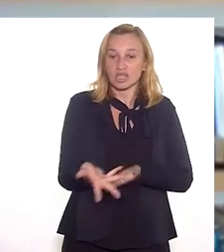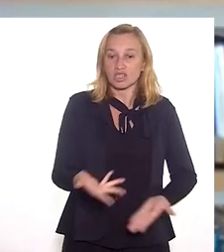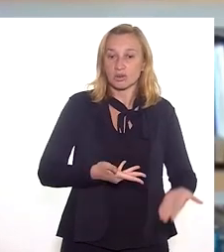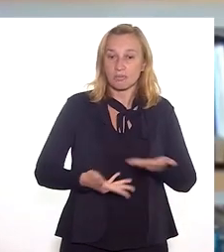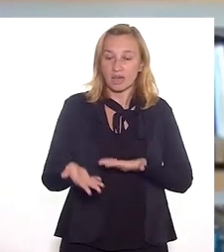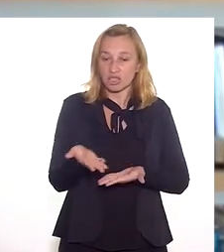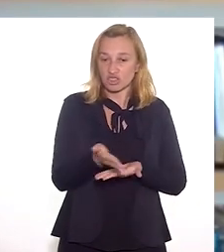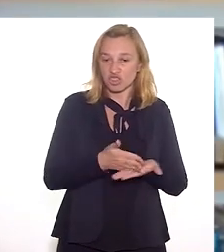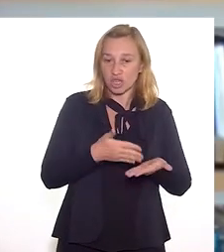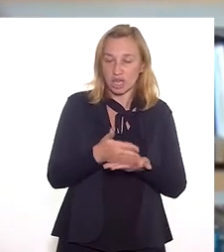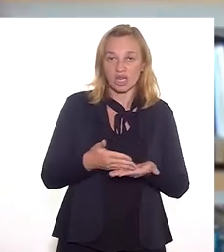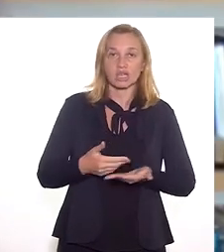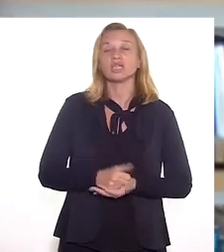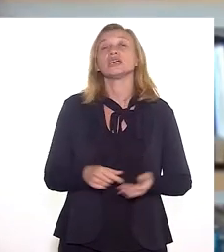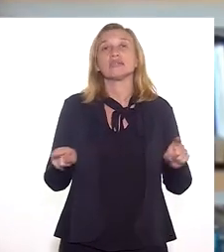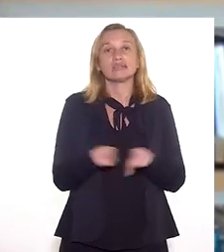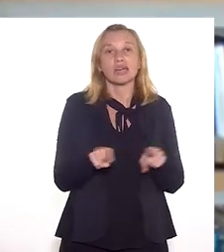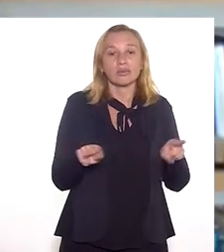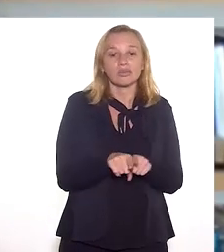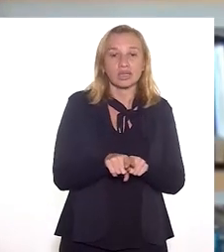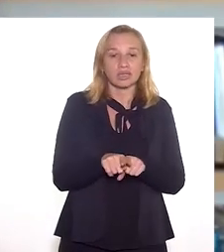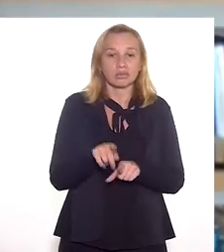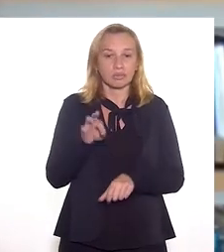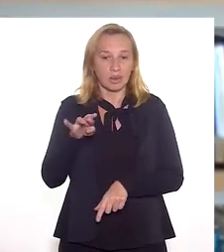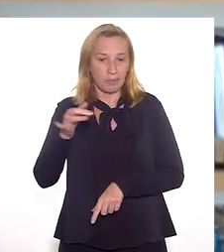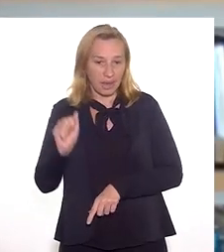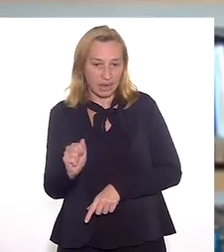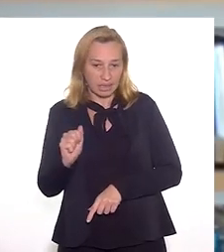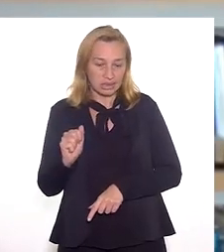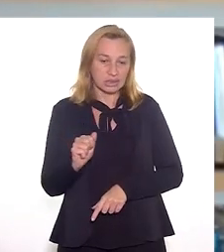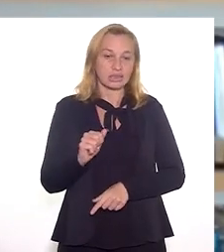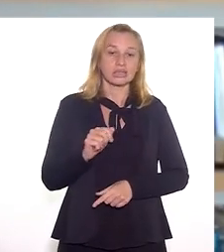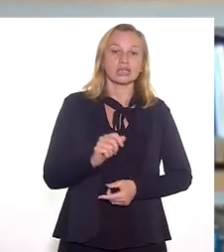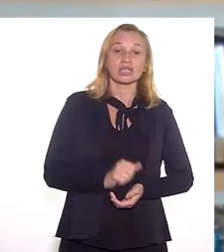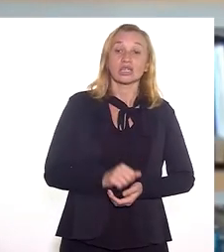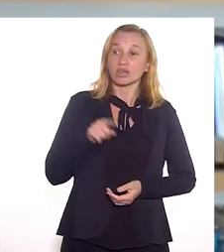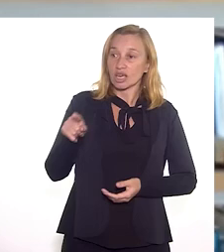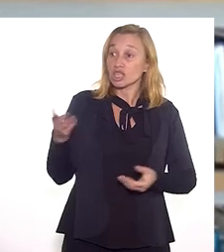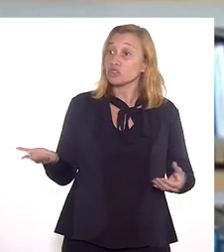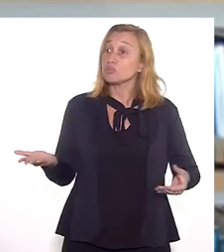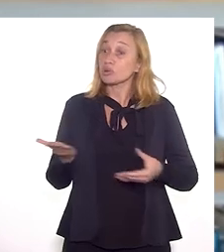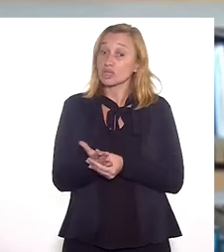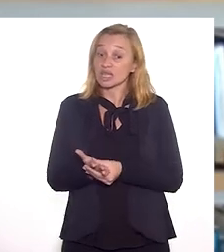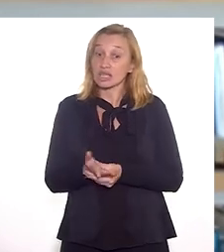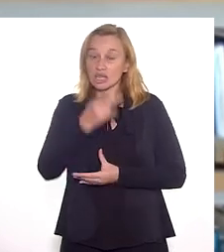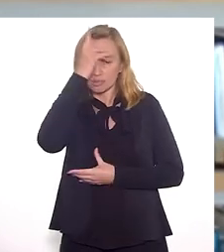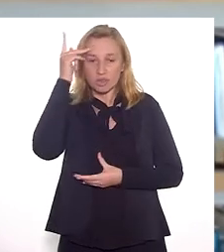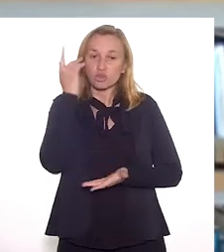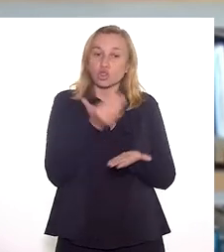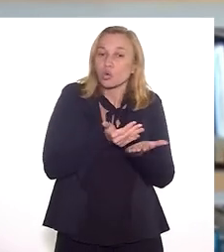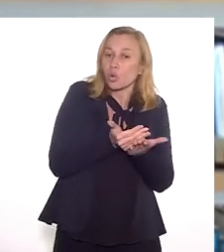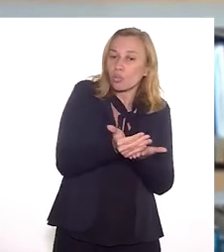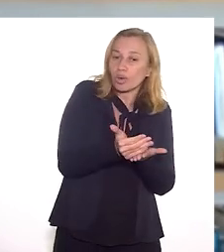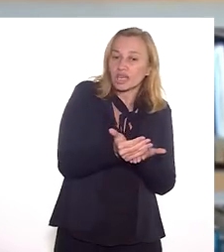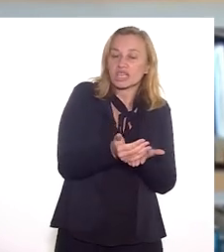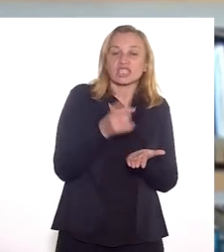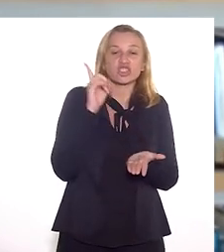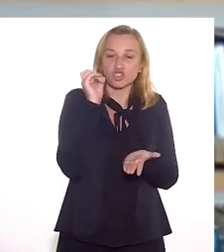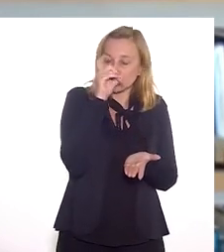partilha, sucessão e também curatelas. Curatelas são aqueles processos onde as pessoas começam a